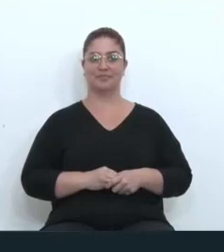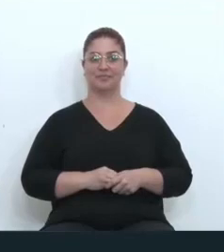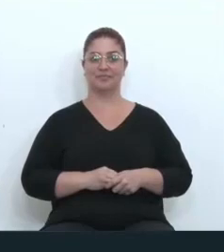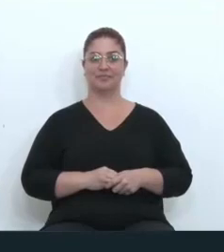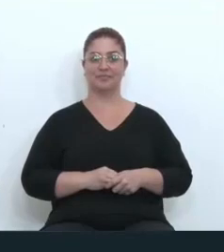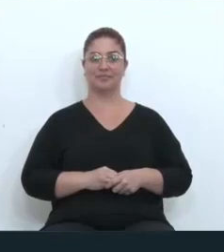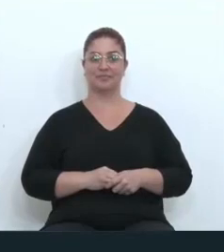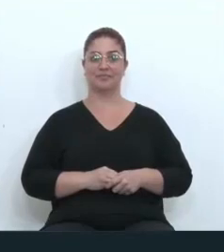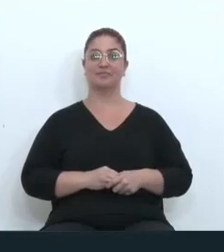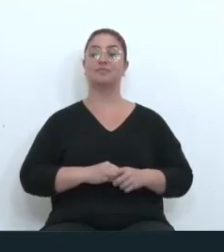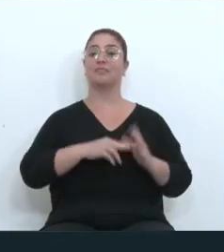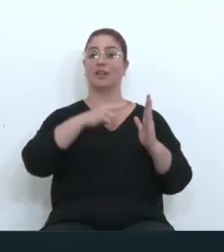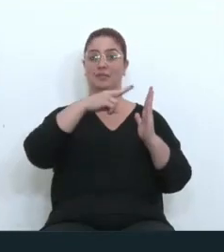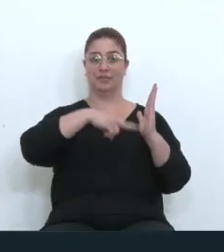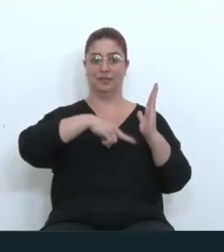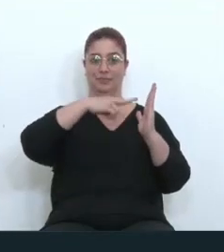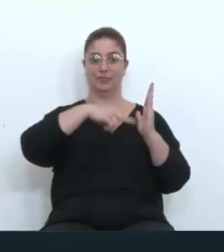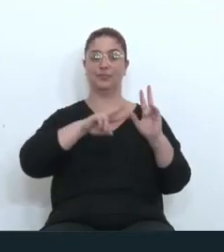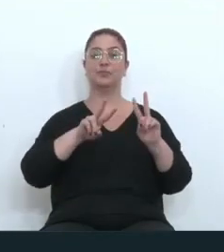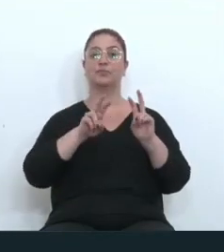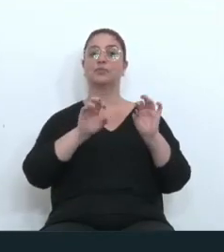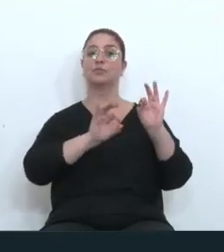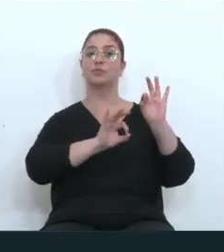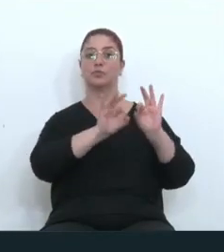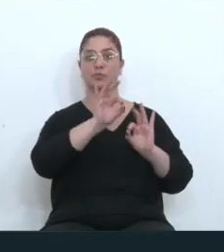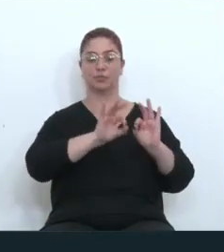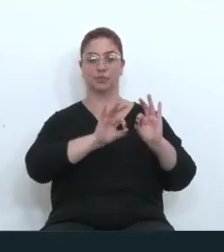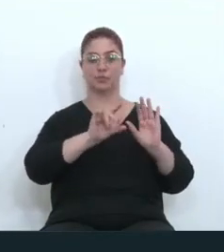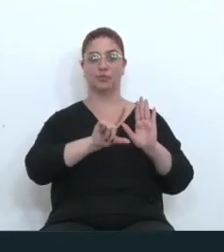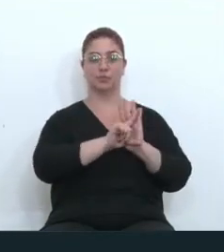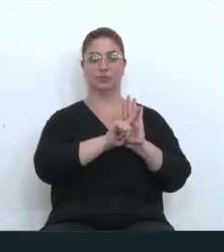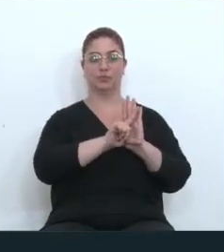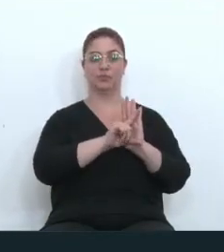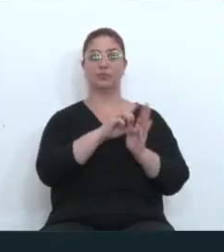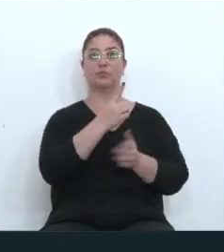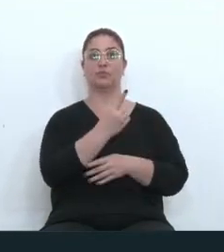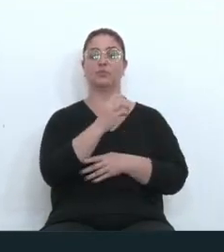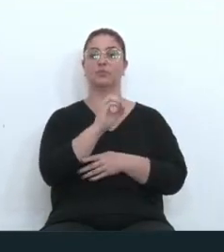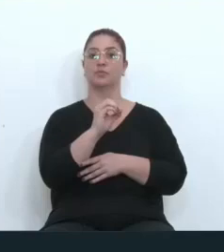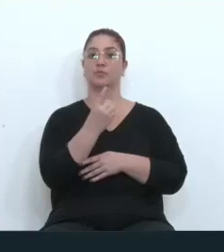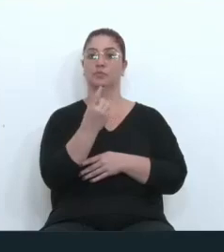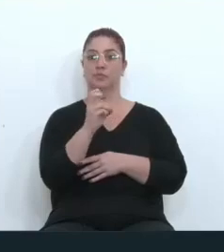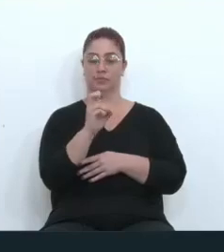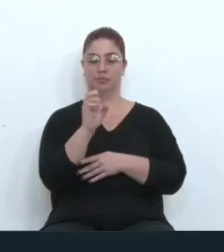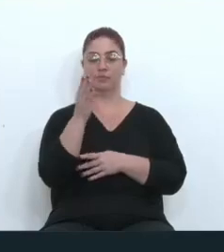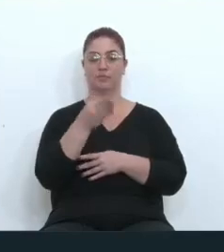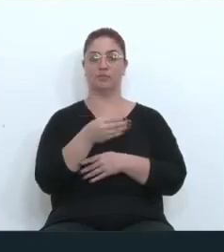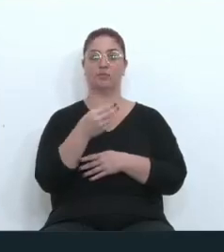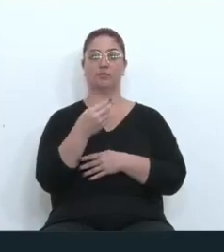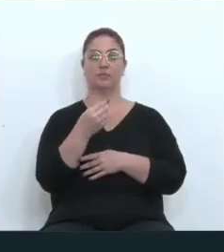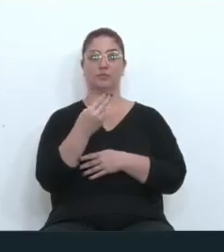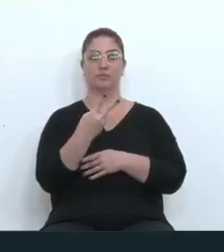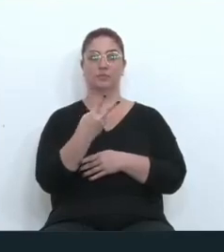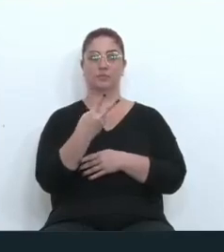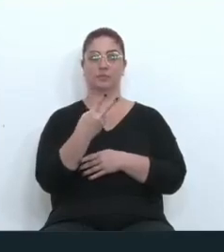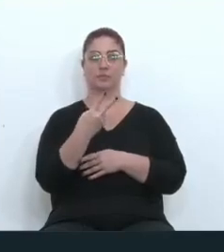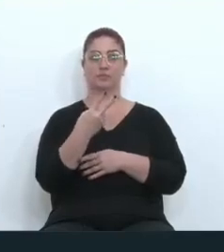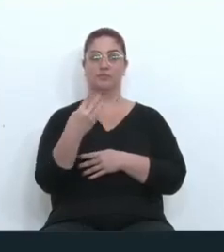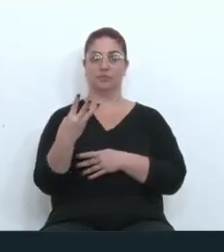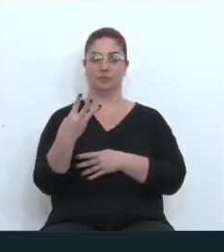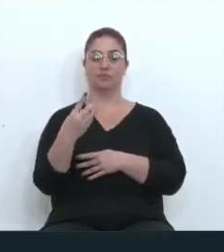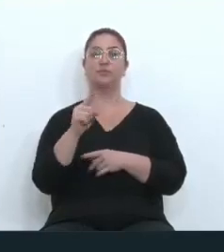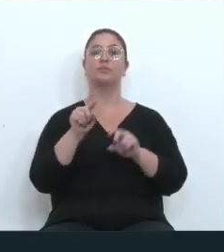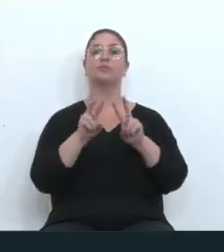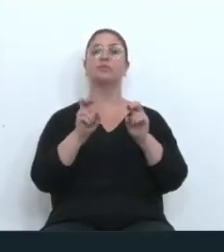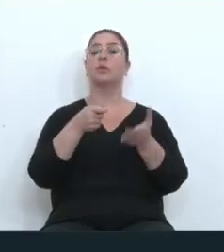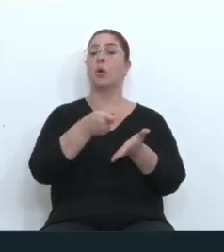quinto leitura e deliberação do projeto de lei 1015 institui a obrigação do poder público municipal